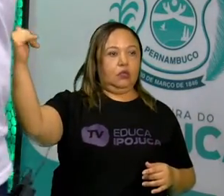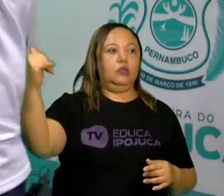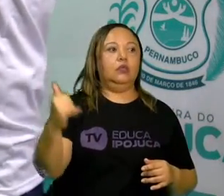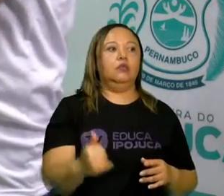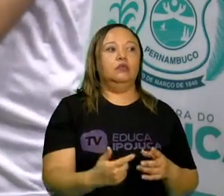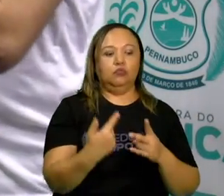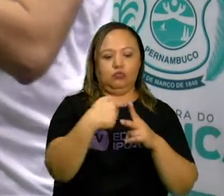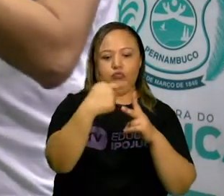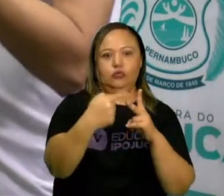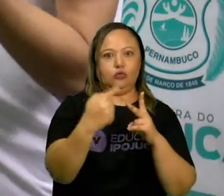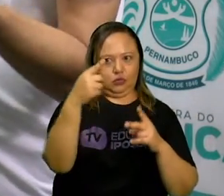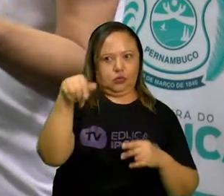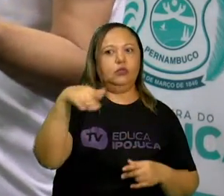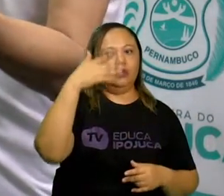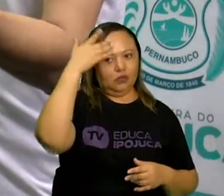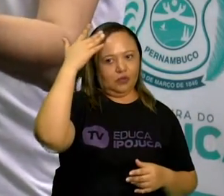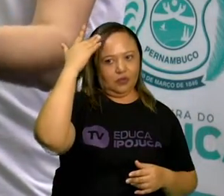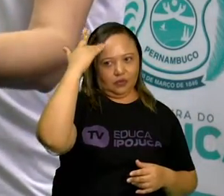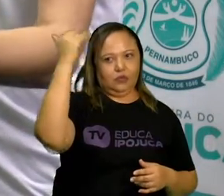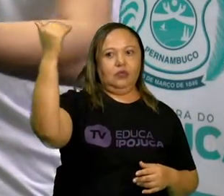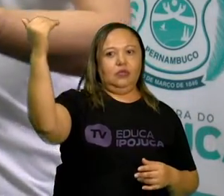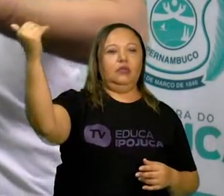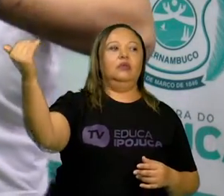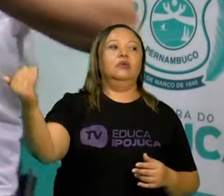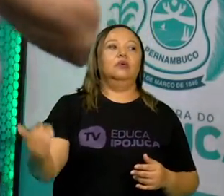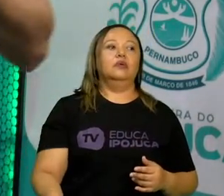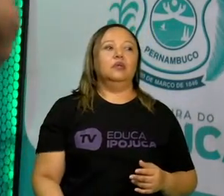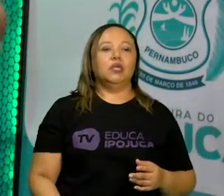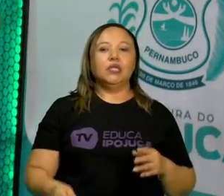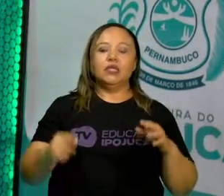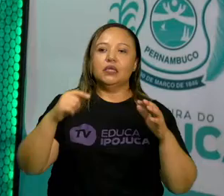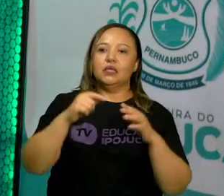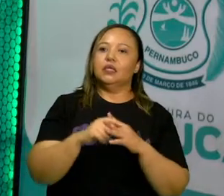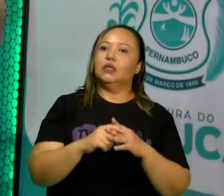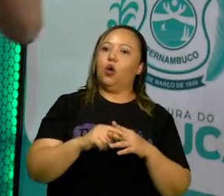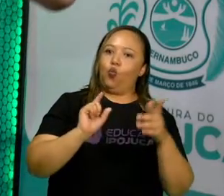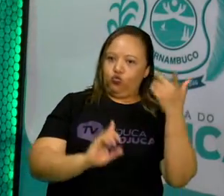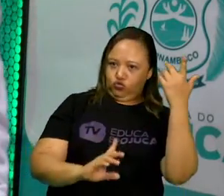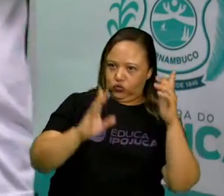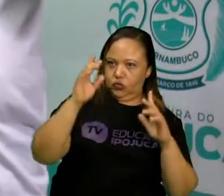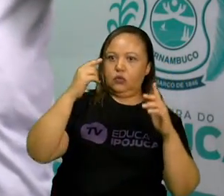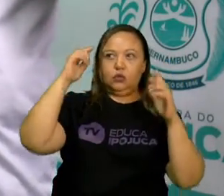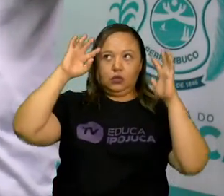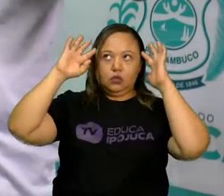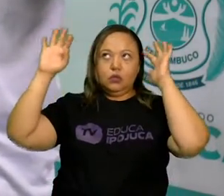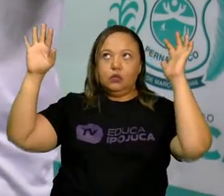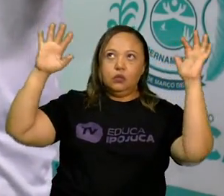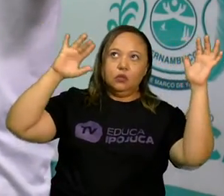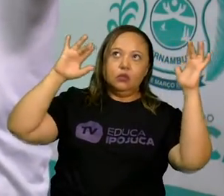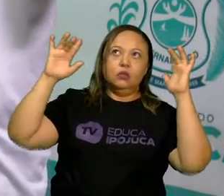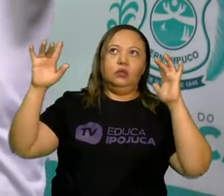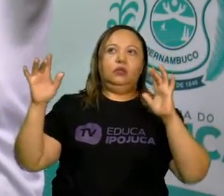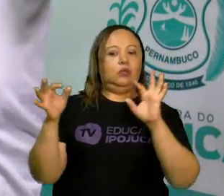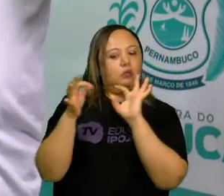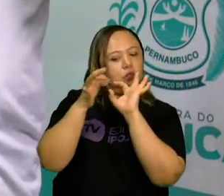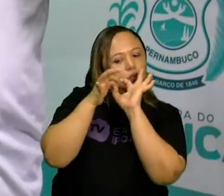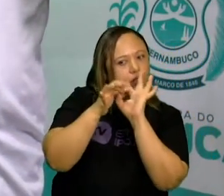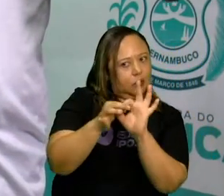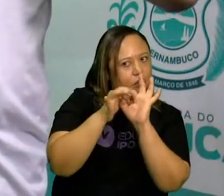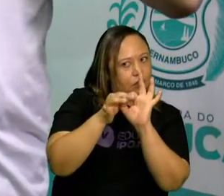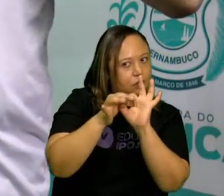Chaplin ele é empresa Então os vestem imaginação eles são grandes amigos porque eu tenho que ir